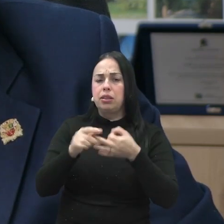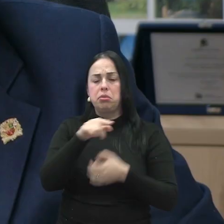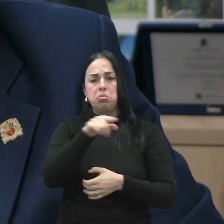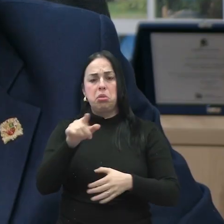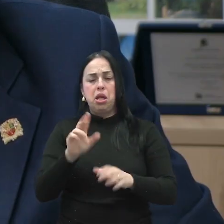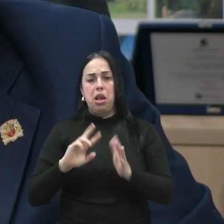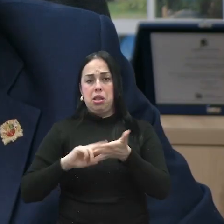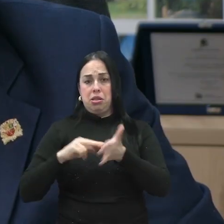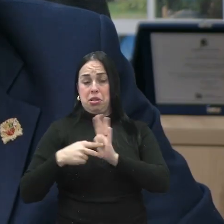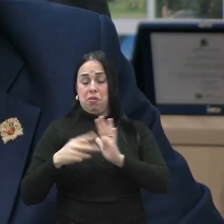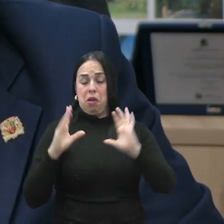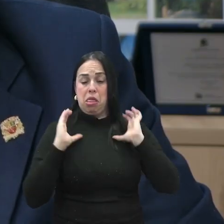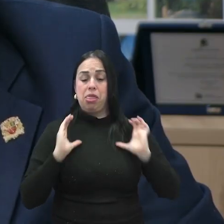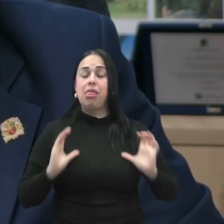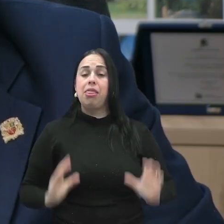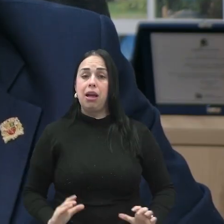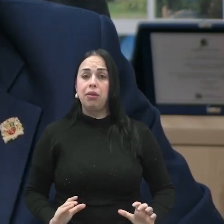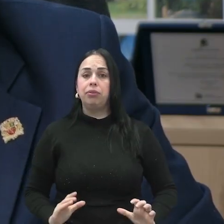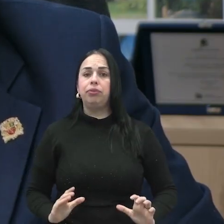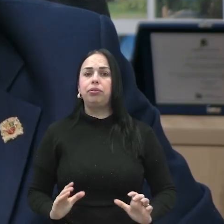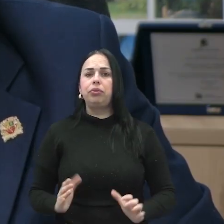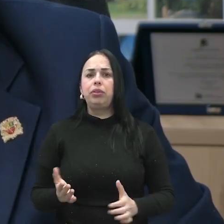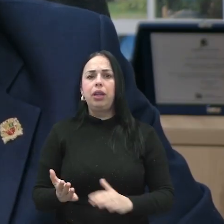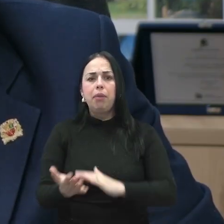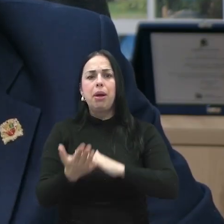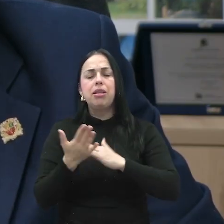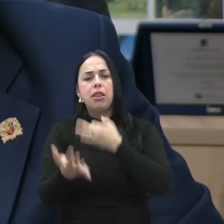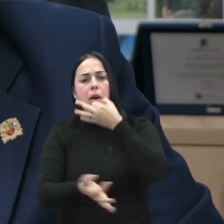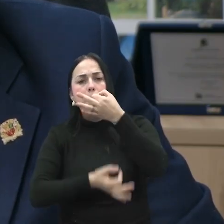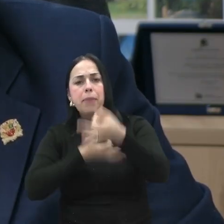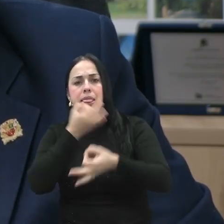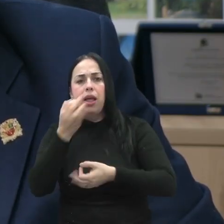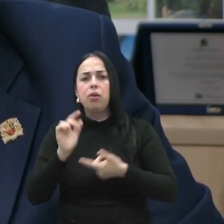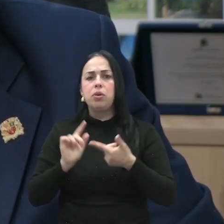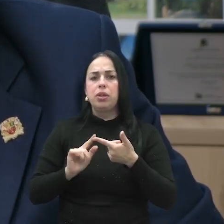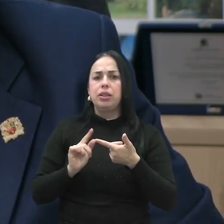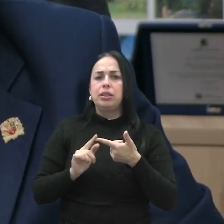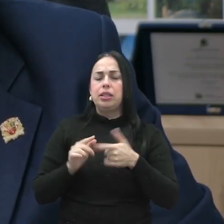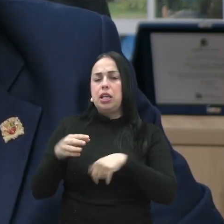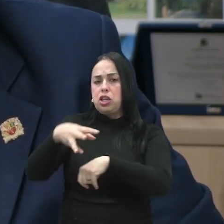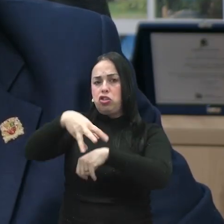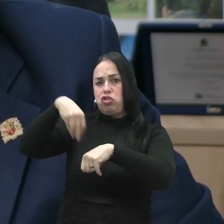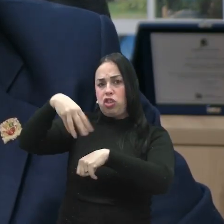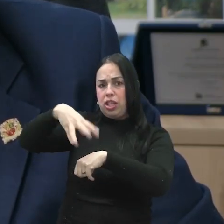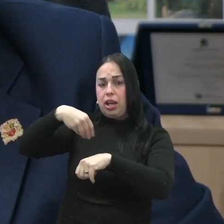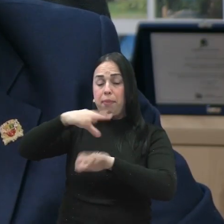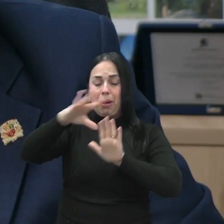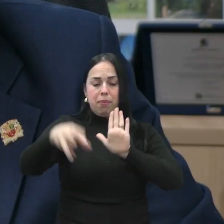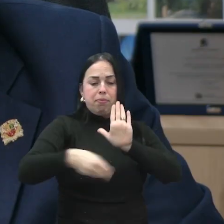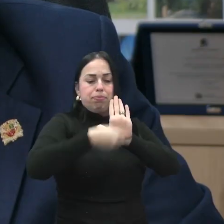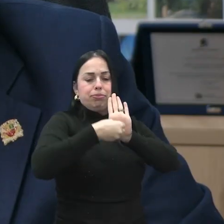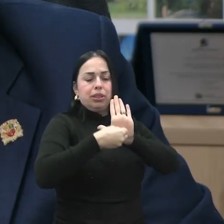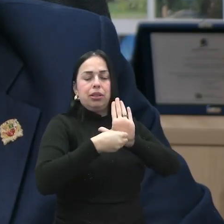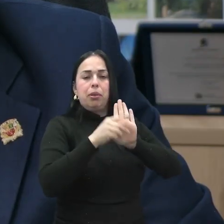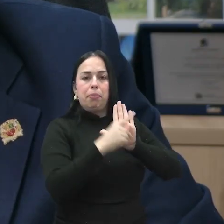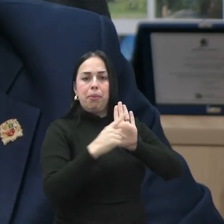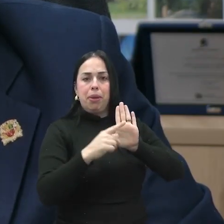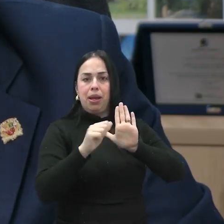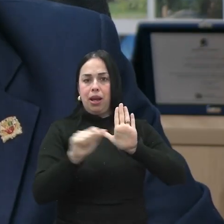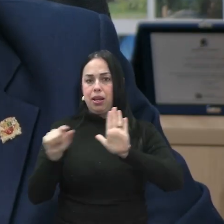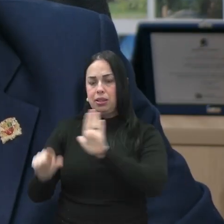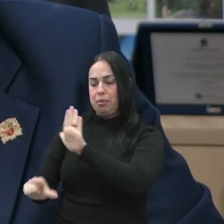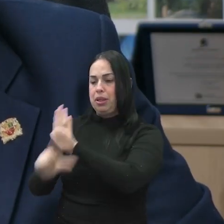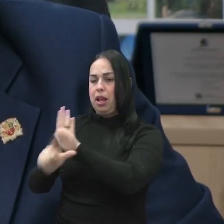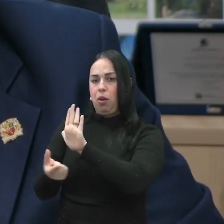seu exercício de cidadania, contribuindo com informações, com sugestões, para que fosse incluída no